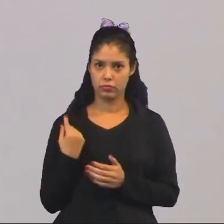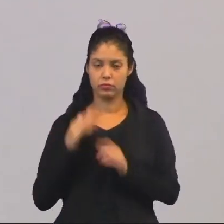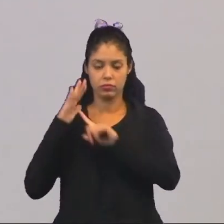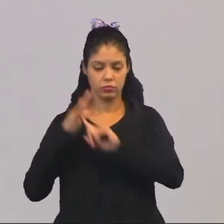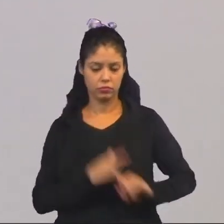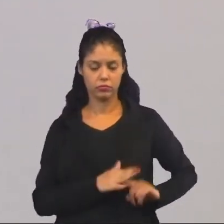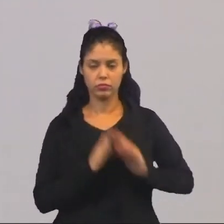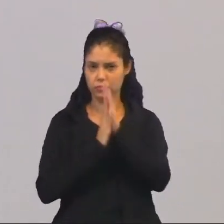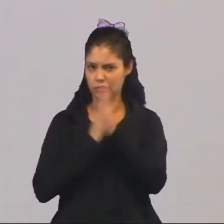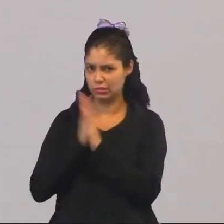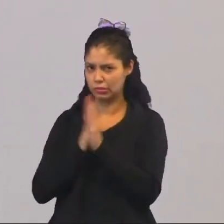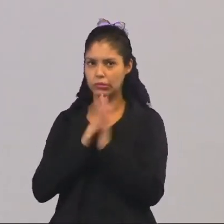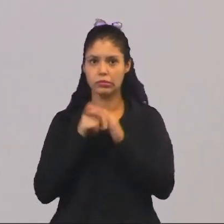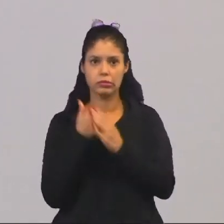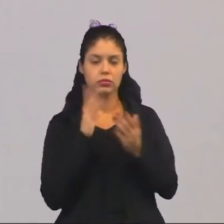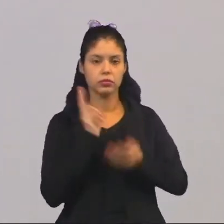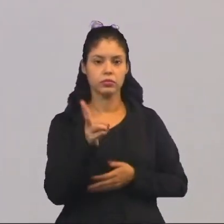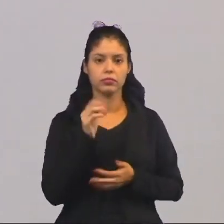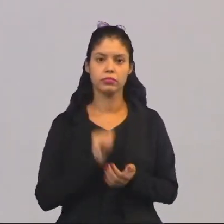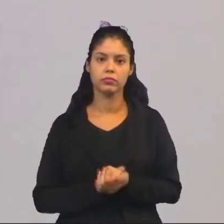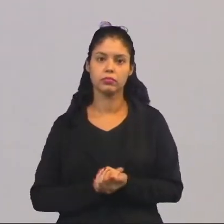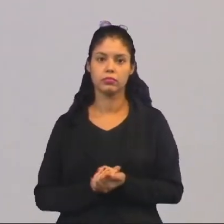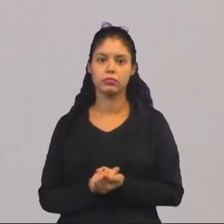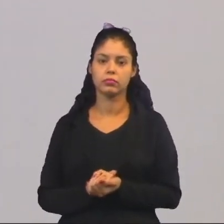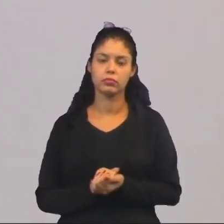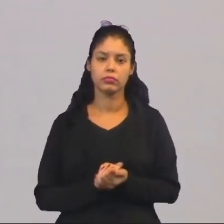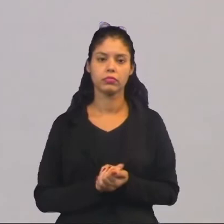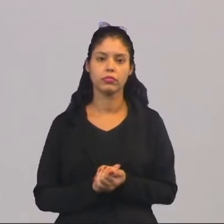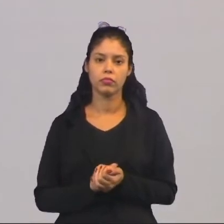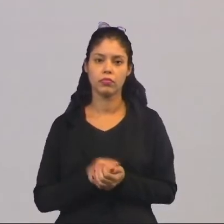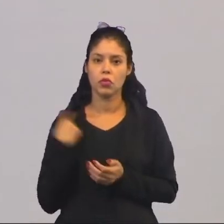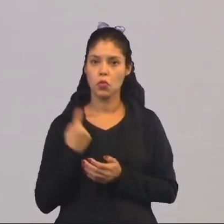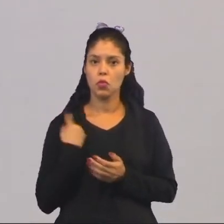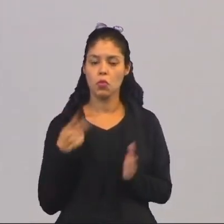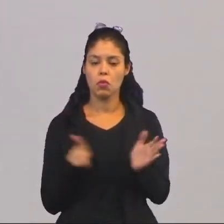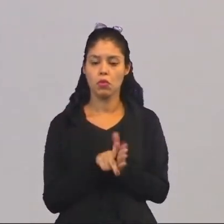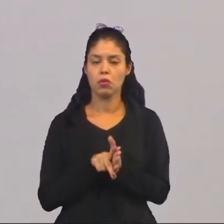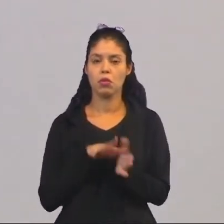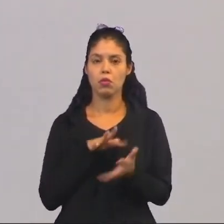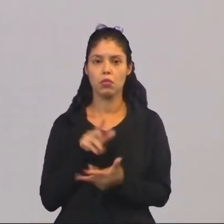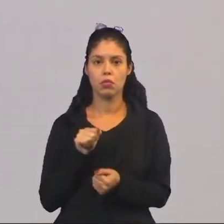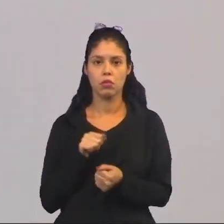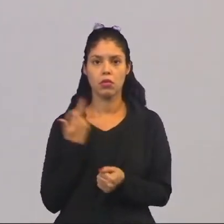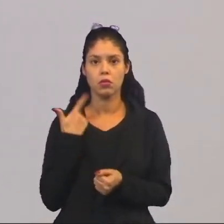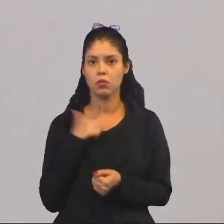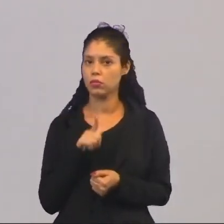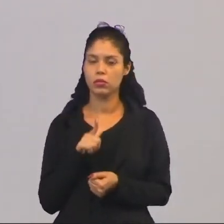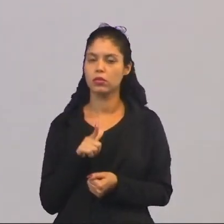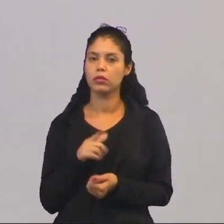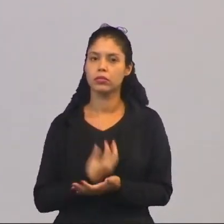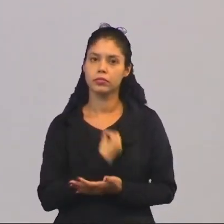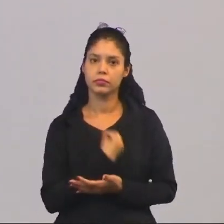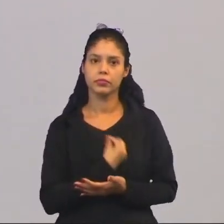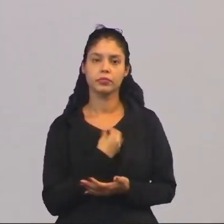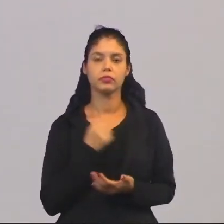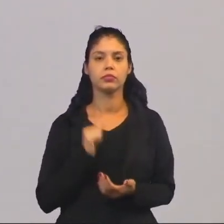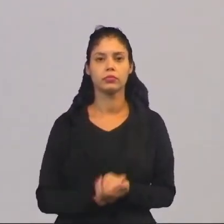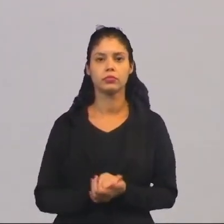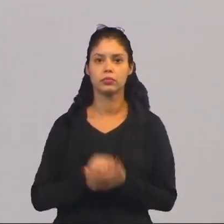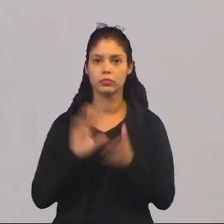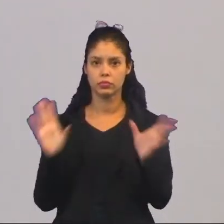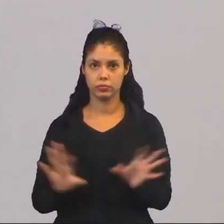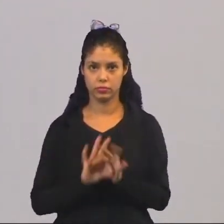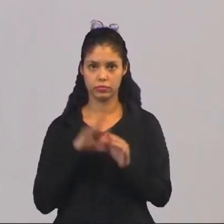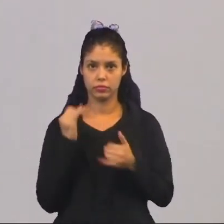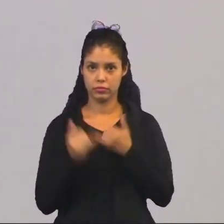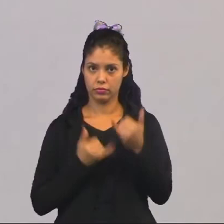depressão, ansiedade e baixa estima. É aquela coisa, uma ilha, o seu mundo próprio, que não consegue estar presencialmente se conectando,